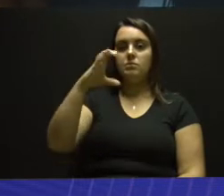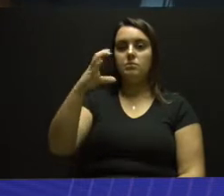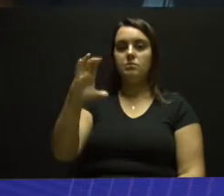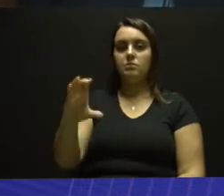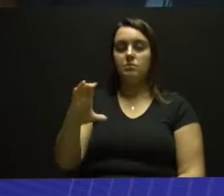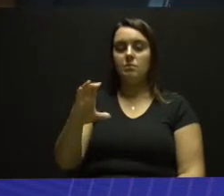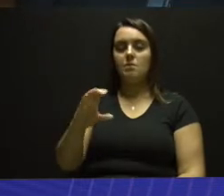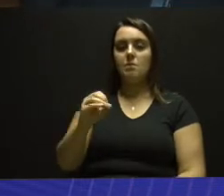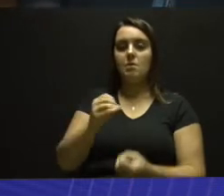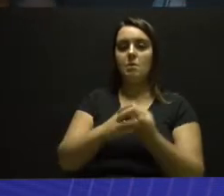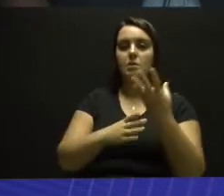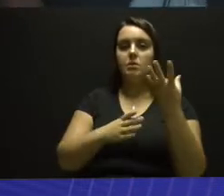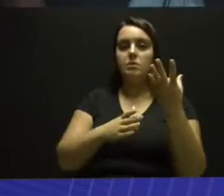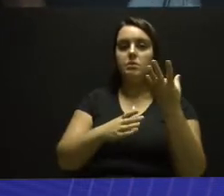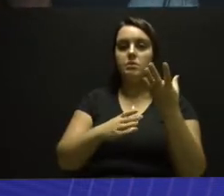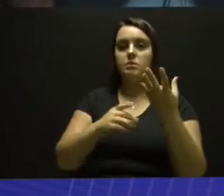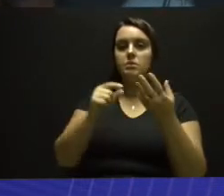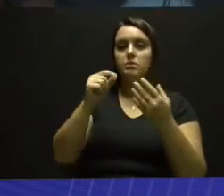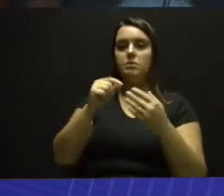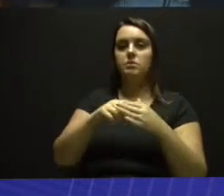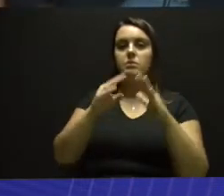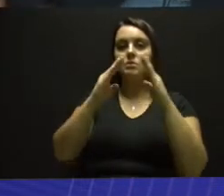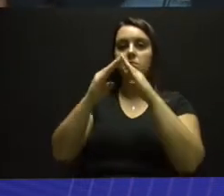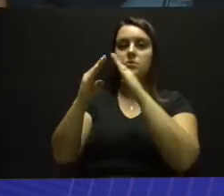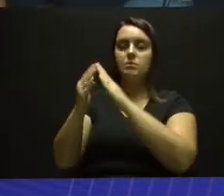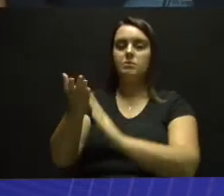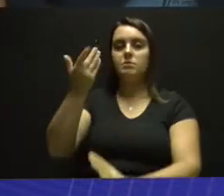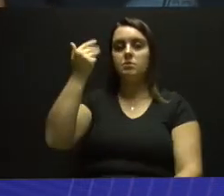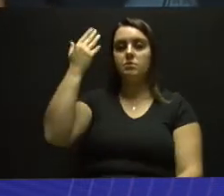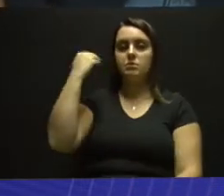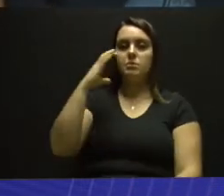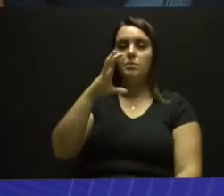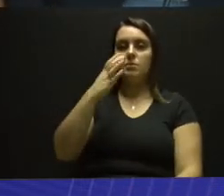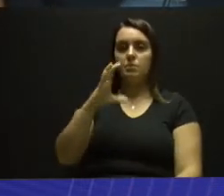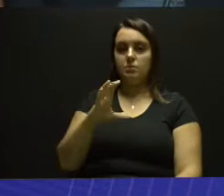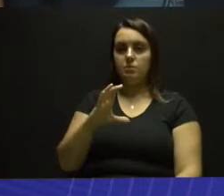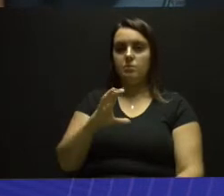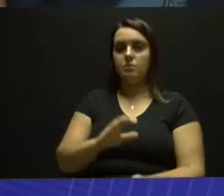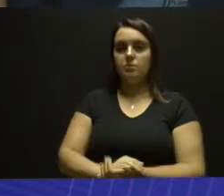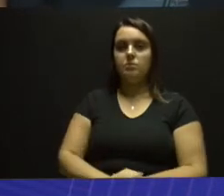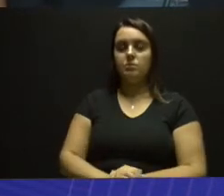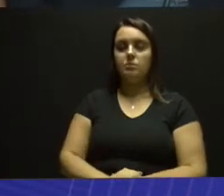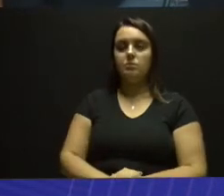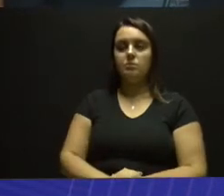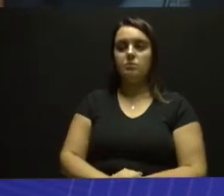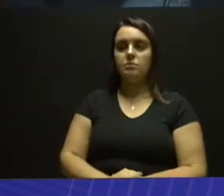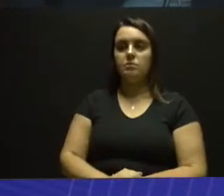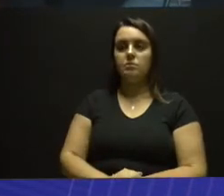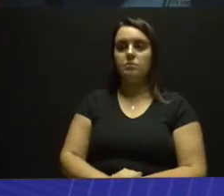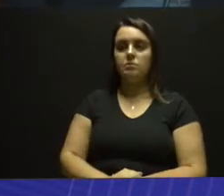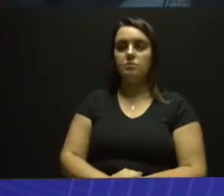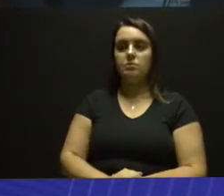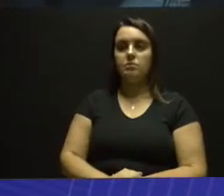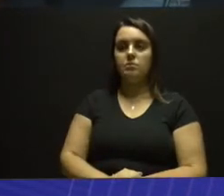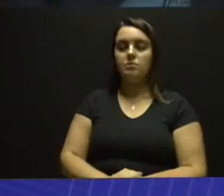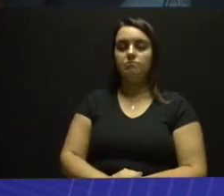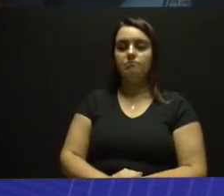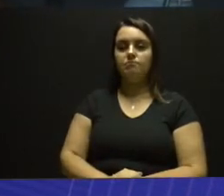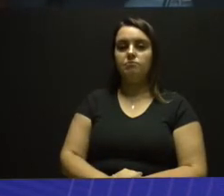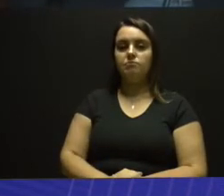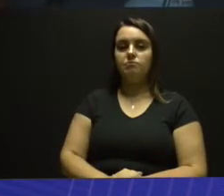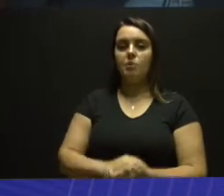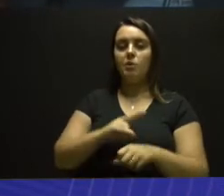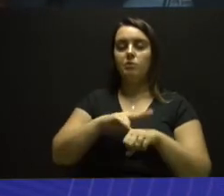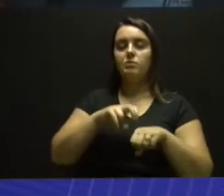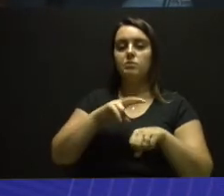tornou se a base da formação da cidade na época quanto eu logo cedo descobriu sua vocação para a música apesar